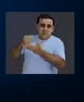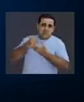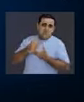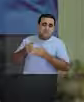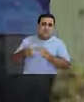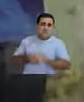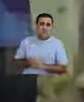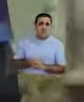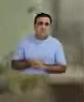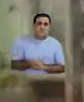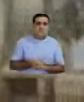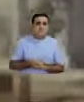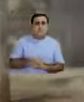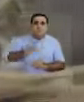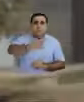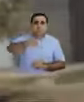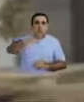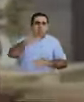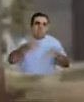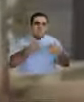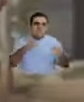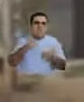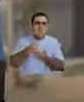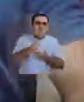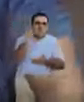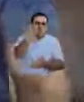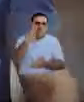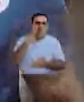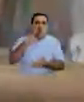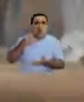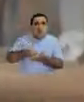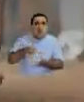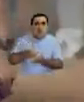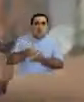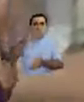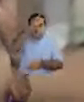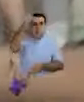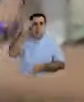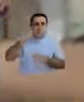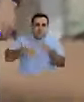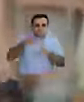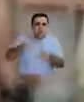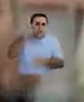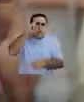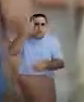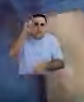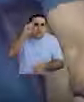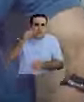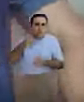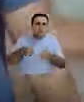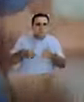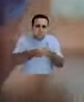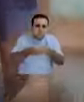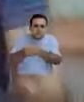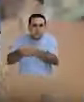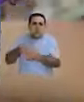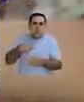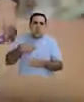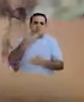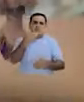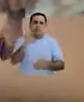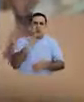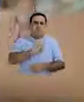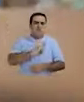fez. Isso não é favor, é obrigação. Na prefeitura eu vou trabalhar todos os dias, dando pressão e cobrando resultados,